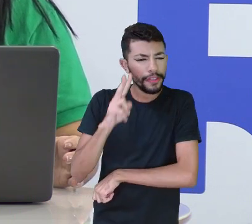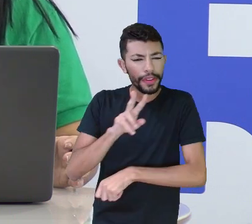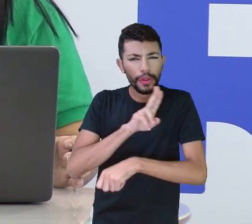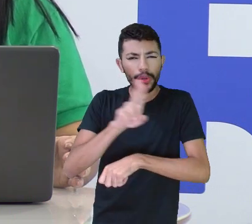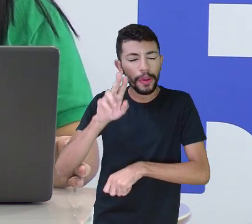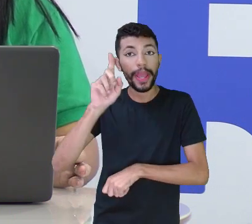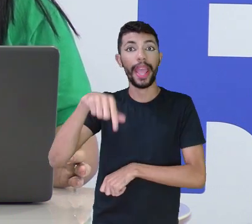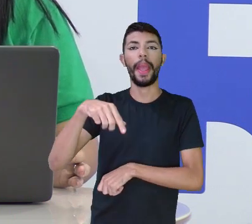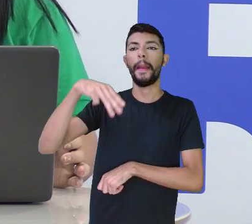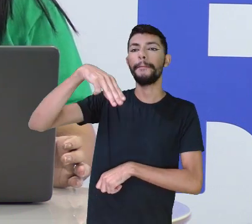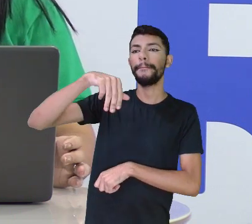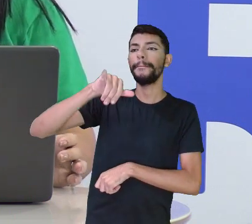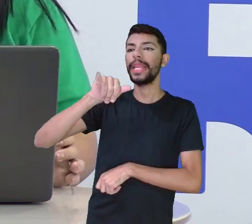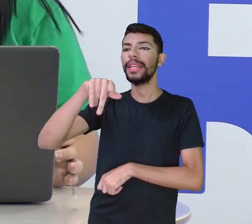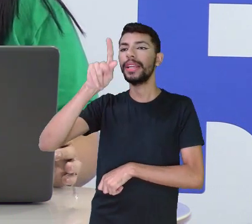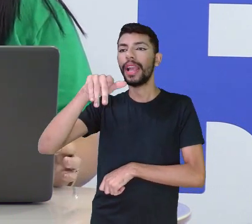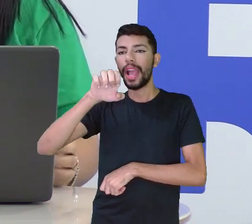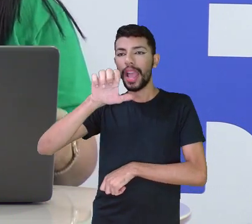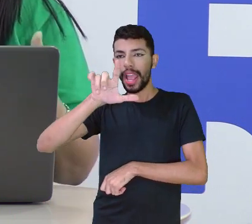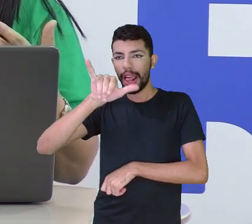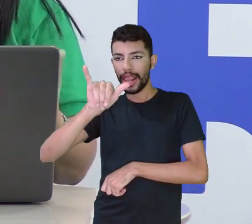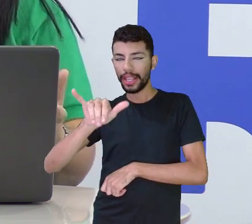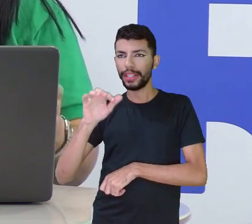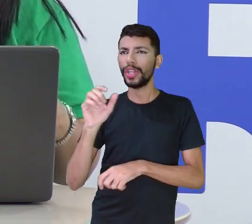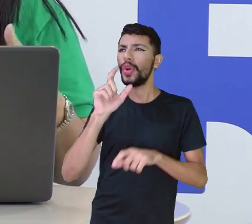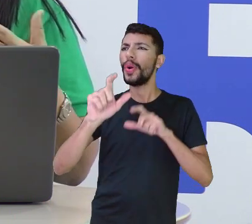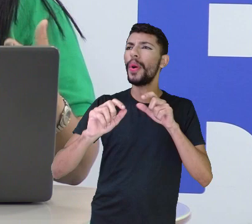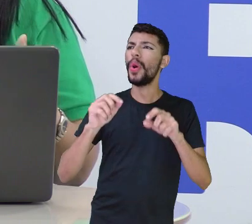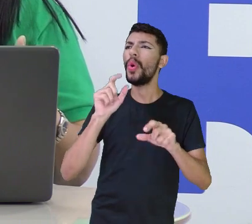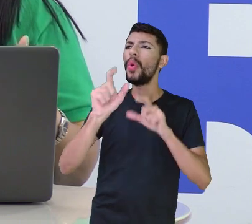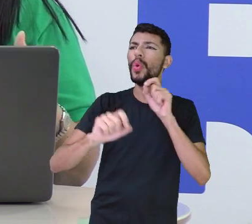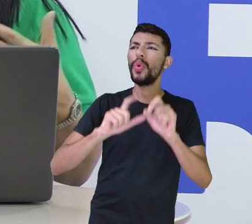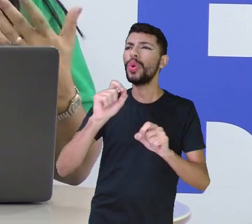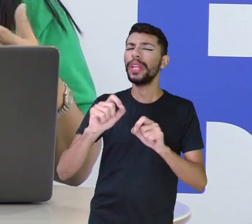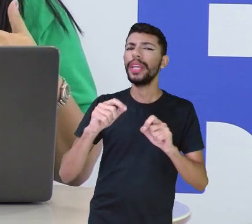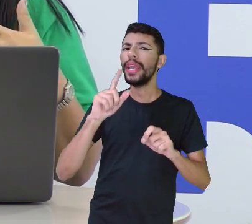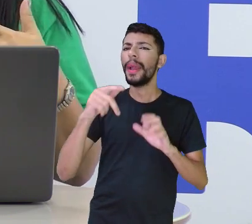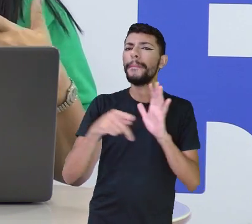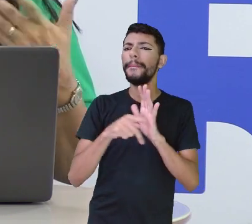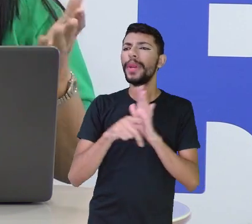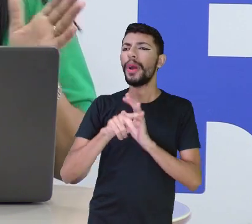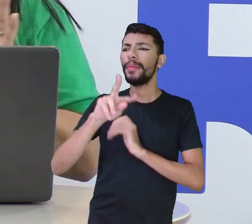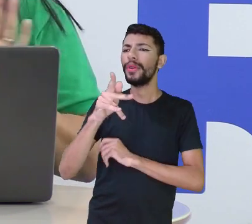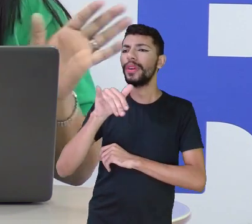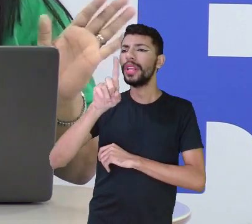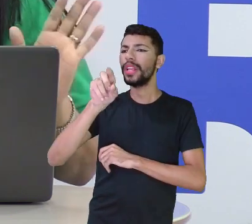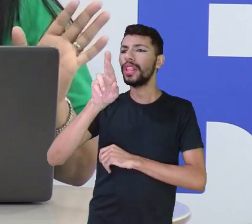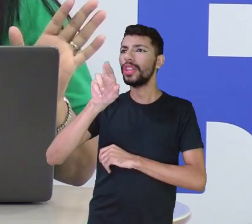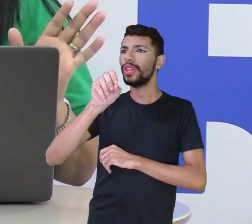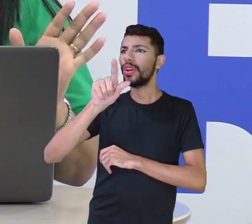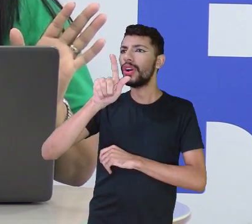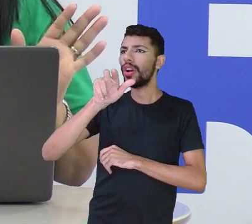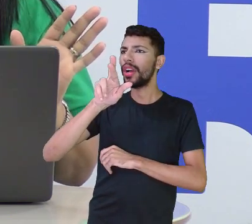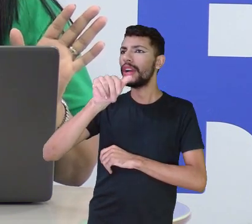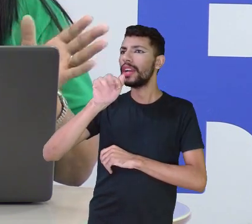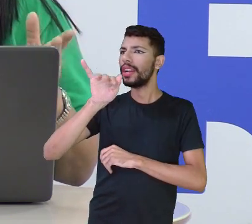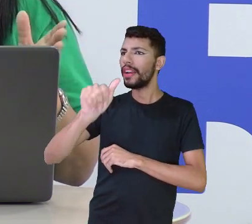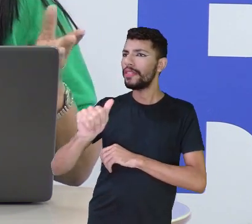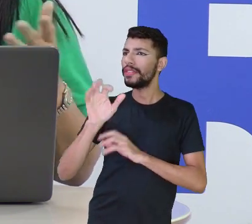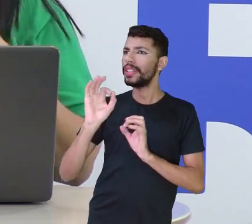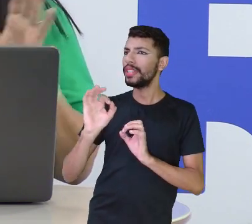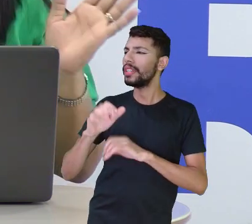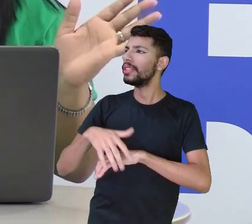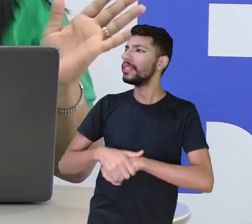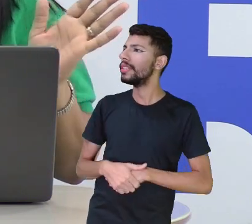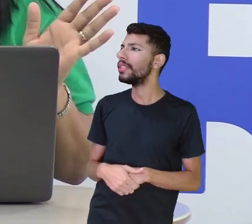foi a Micaele. Ela perguntou o que tem a ver hidrografia, o que é hidrográfica. Se a professora quiser que eu fale alguma coisa... Se quiser continuar,